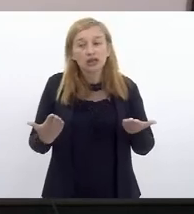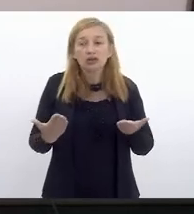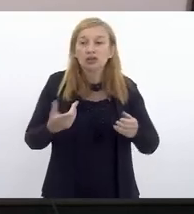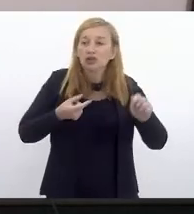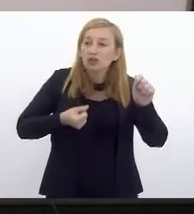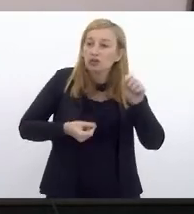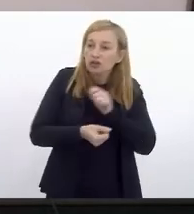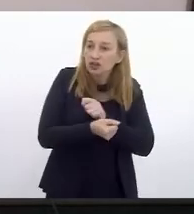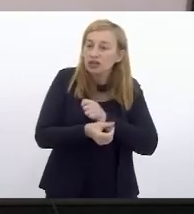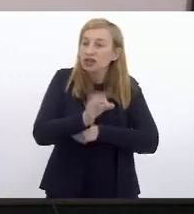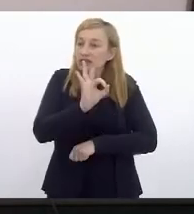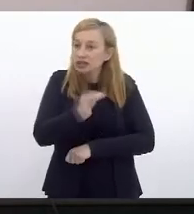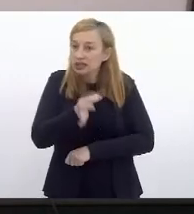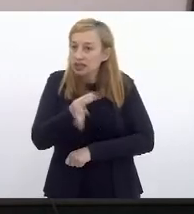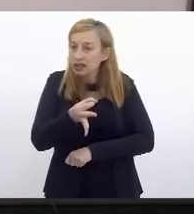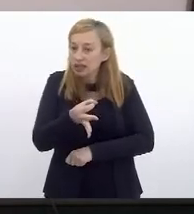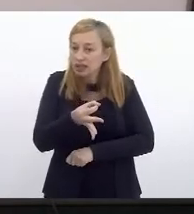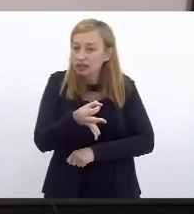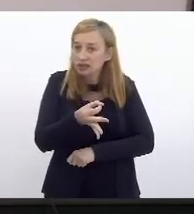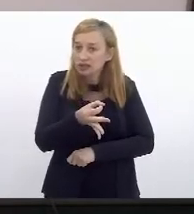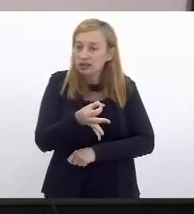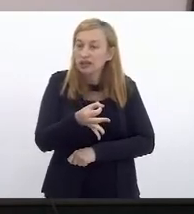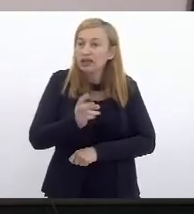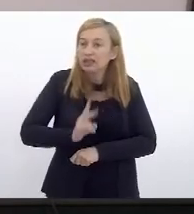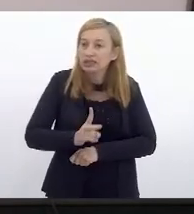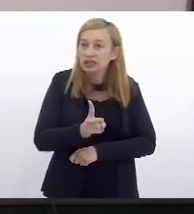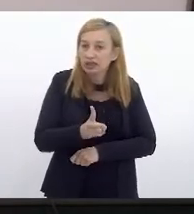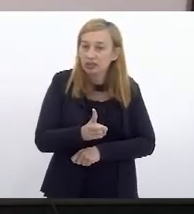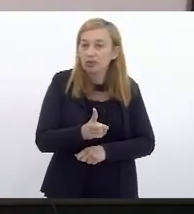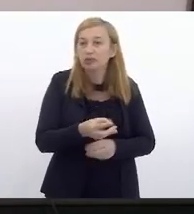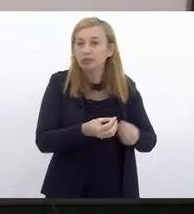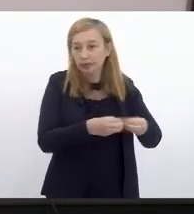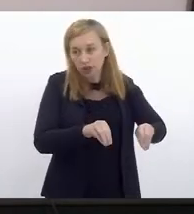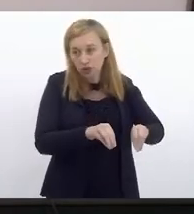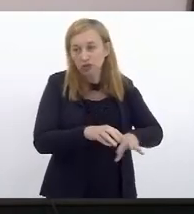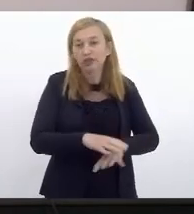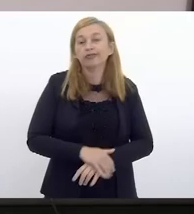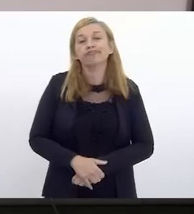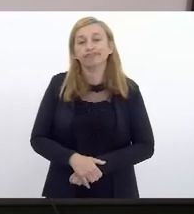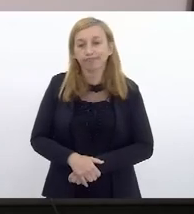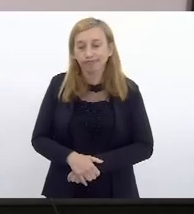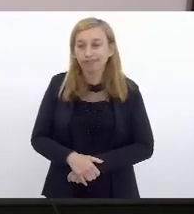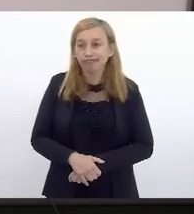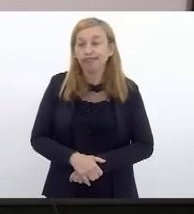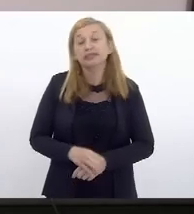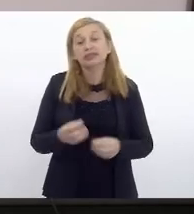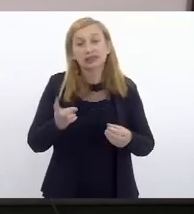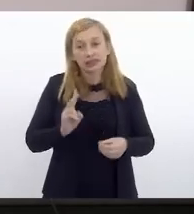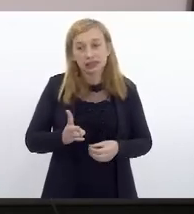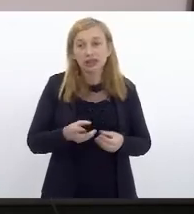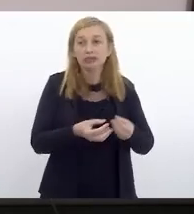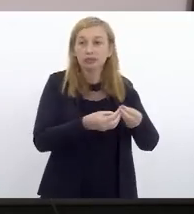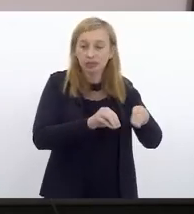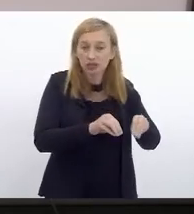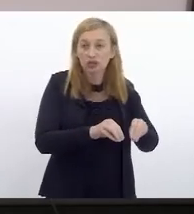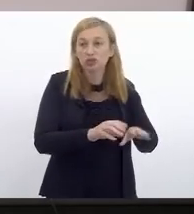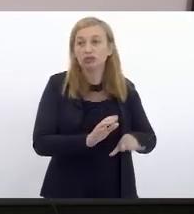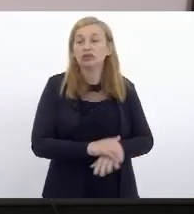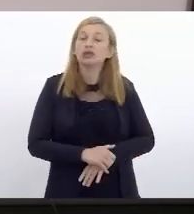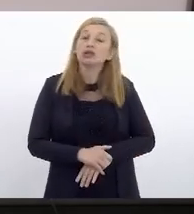financeiro, atuarialmente, estará sempre quebrado. Sempre quebrado. E sempre será